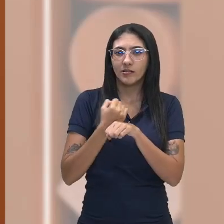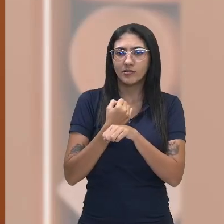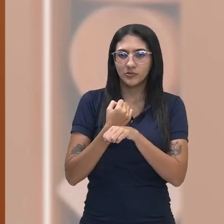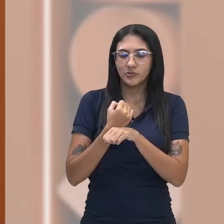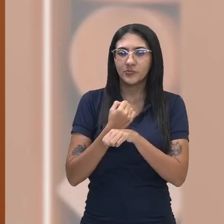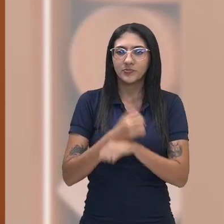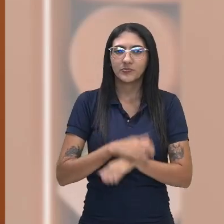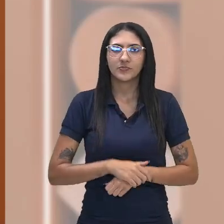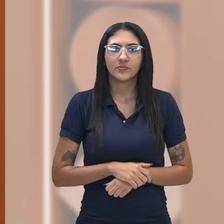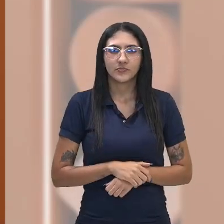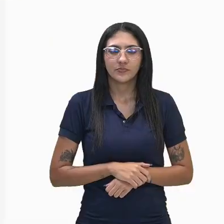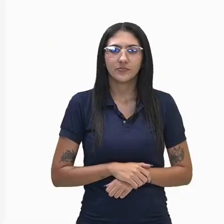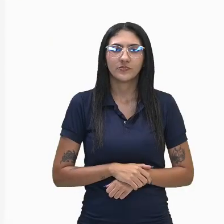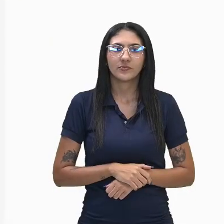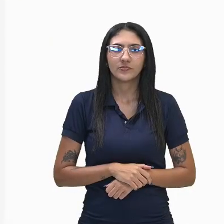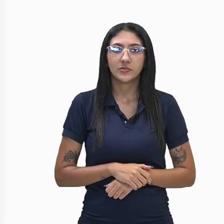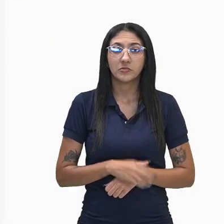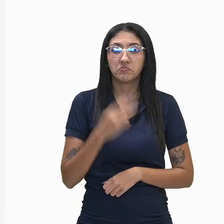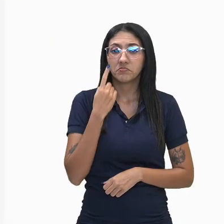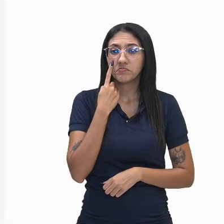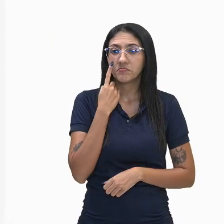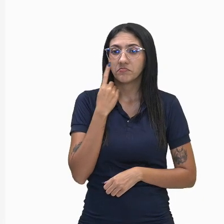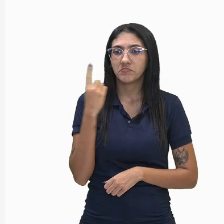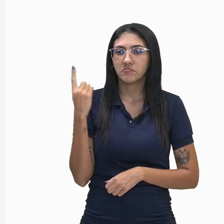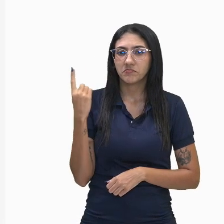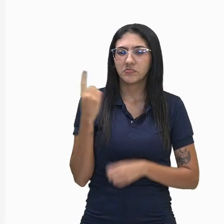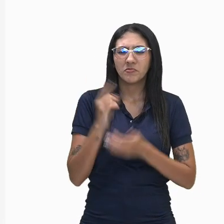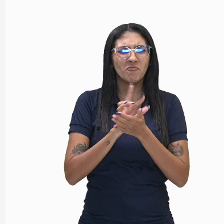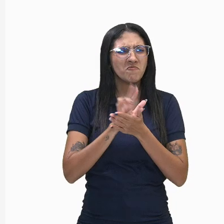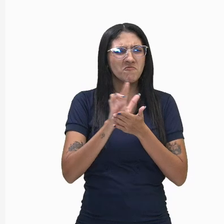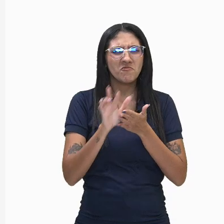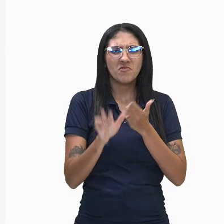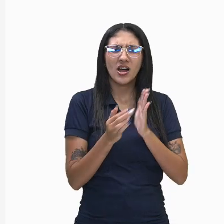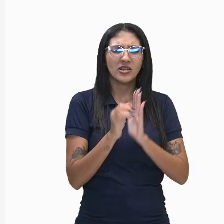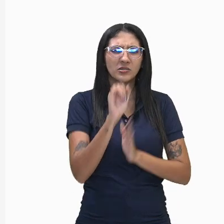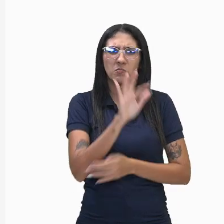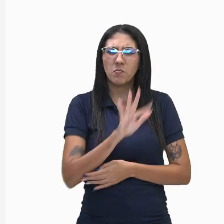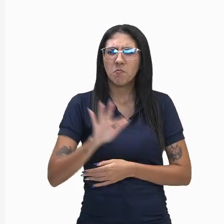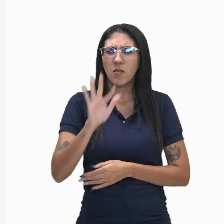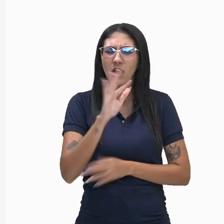pode perceber na cartela, entre outros desenhos.